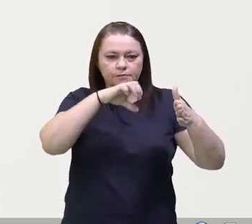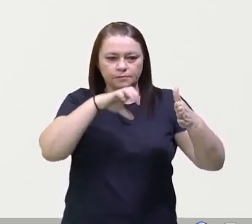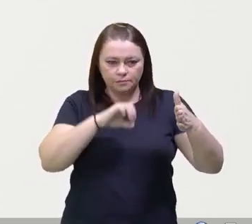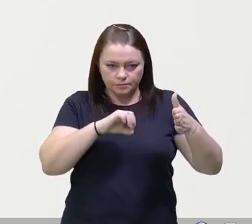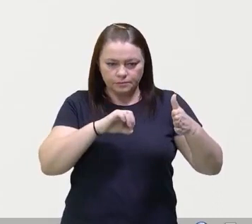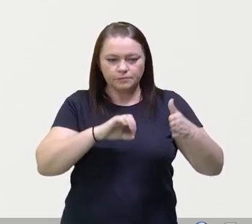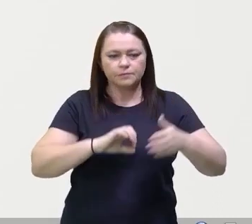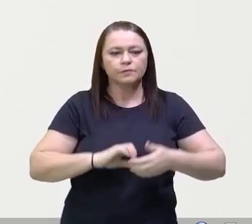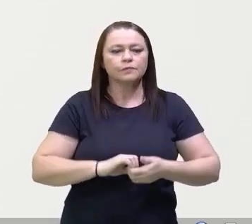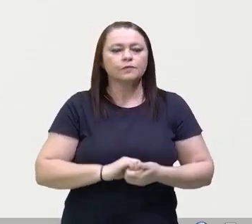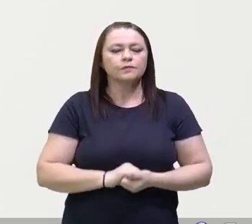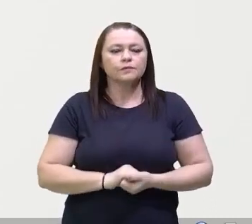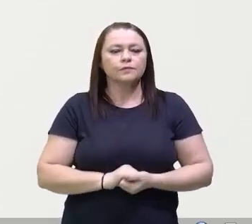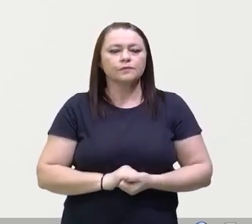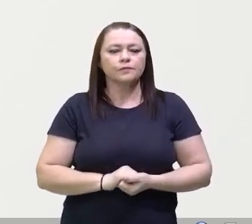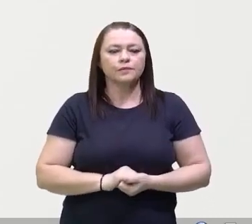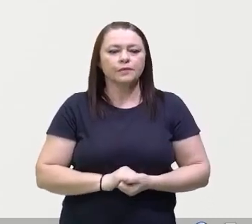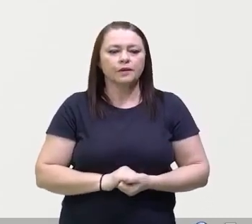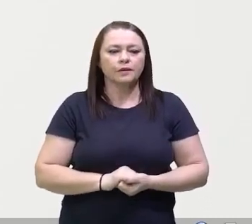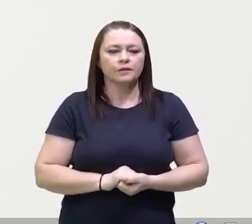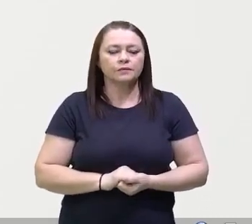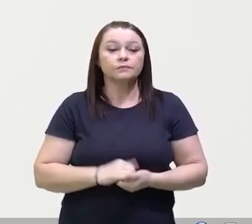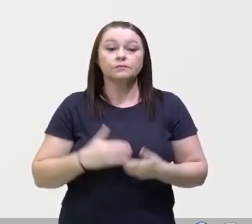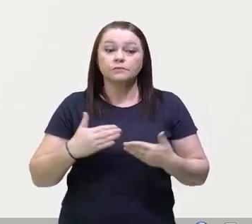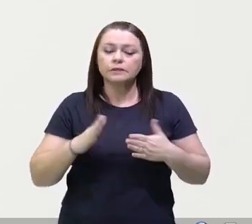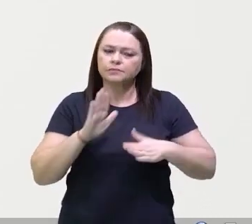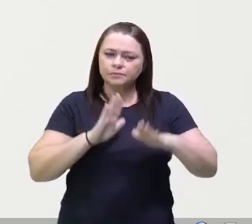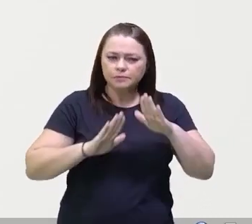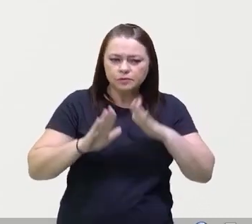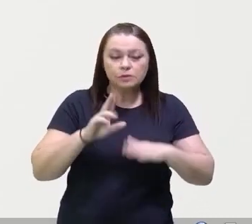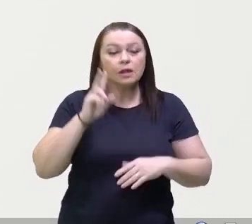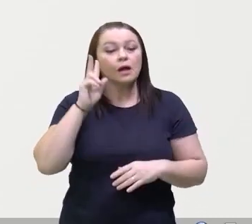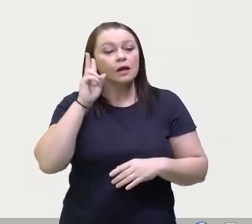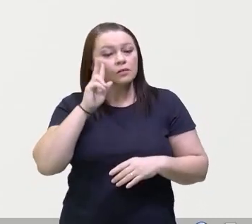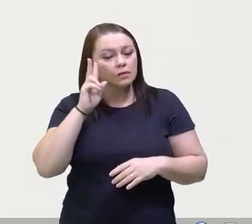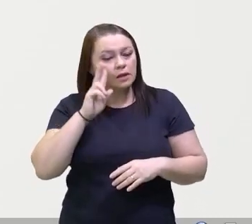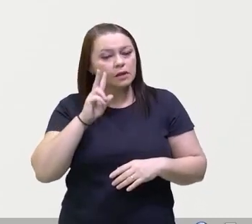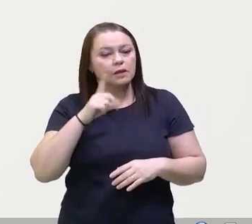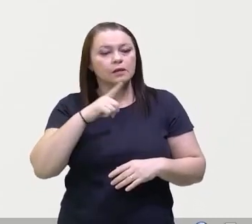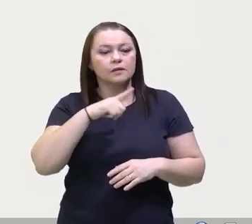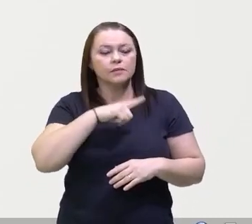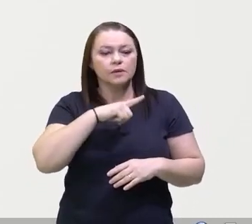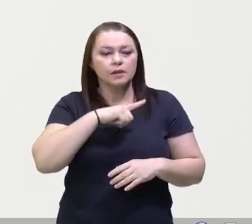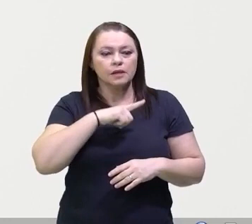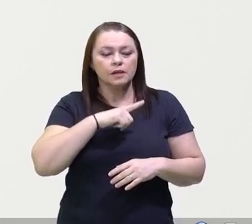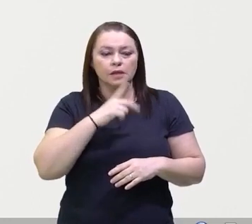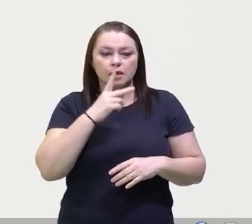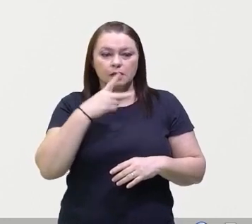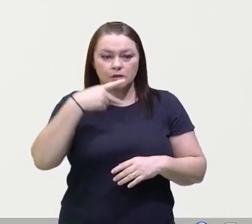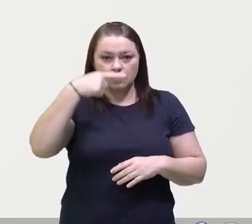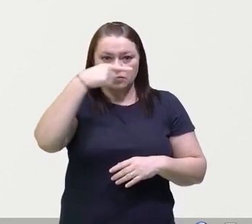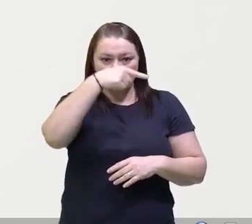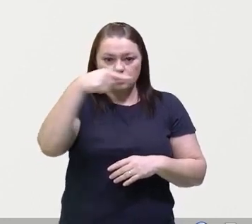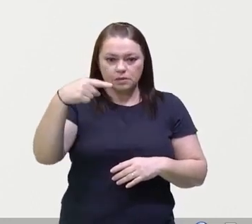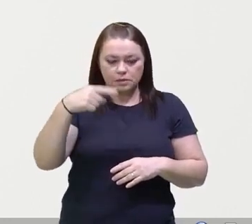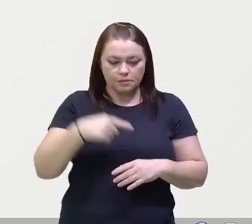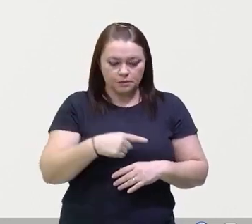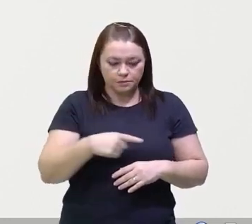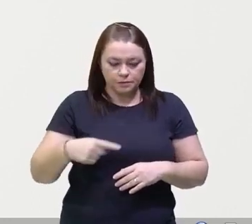altura do trapézio, tá bom? Tome cuidado, lembre que ele só possui um par de lados paralelos, tá